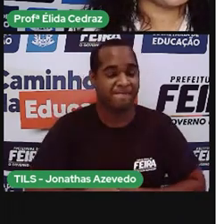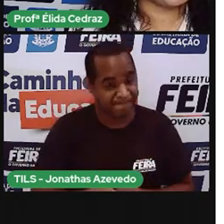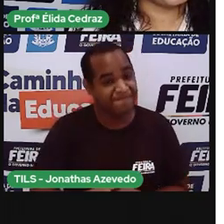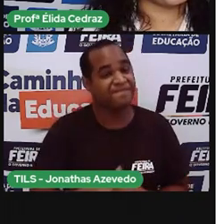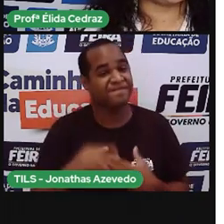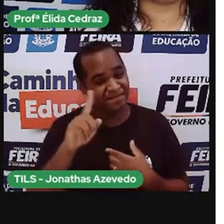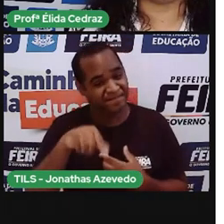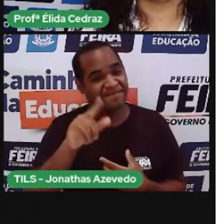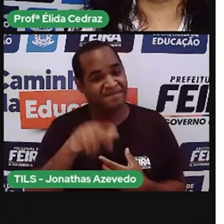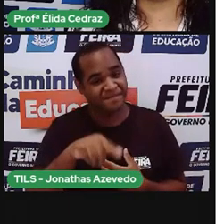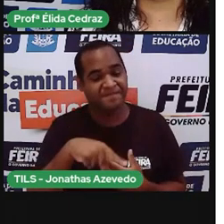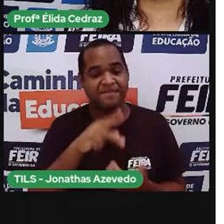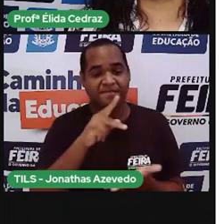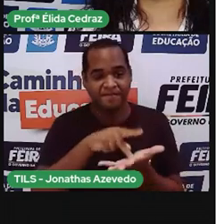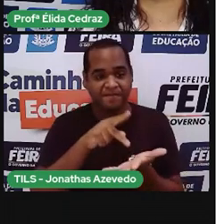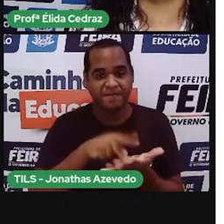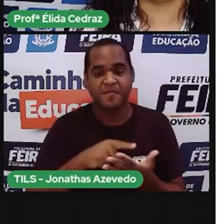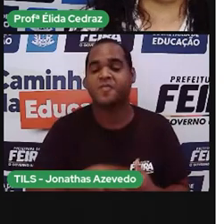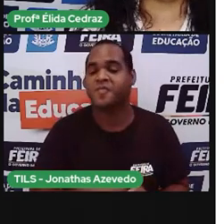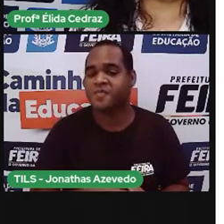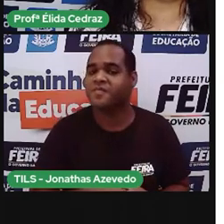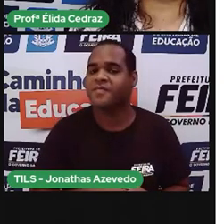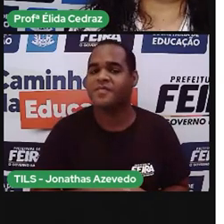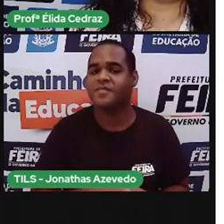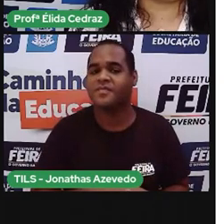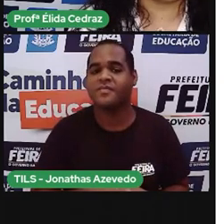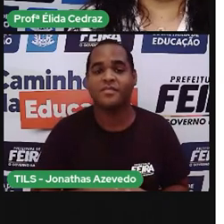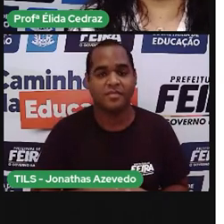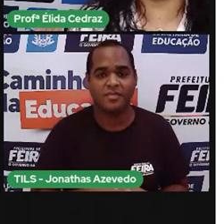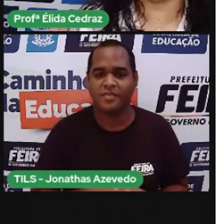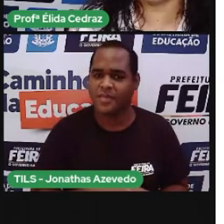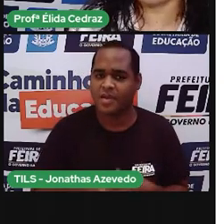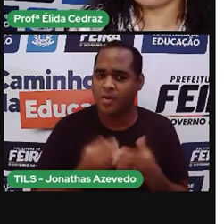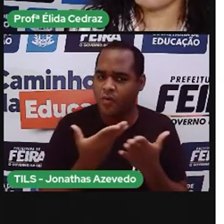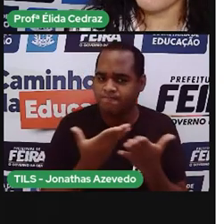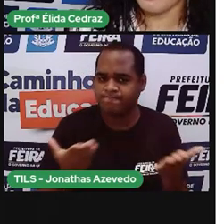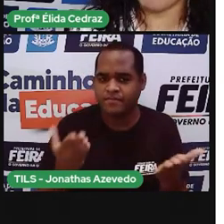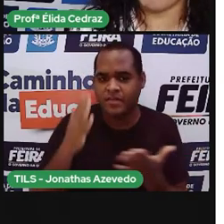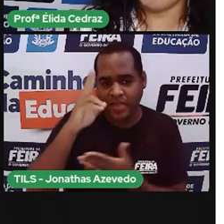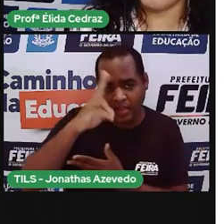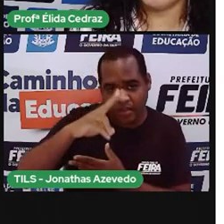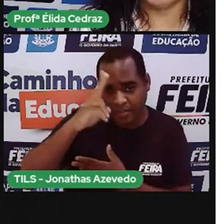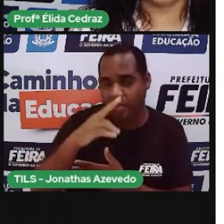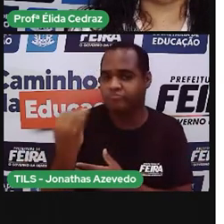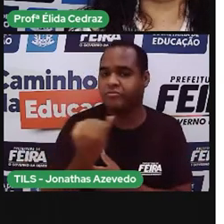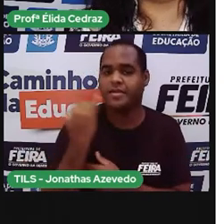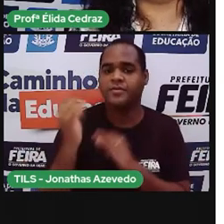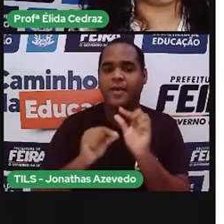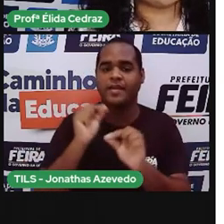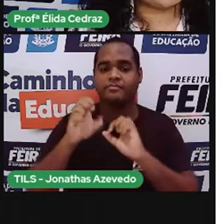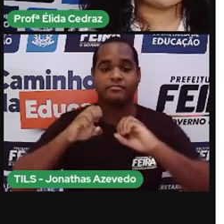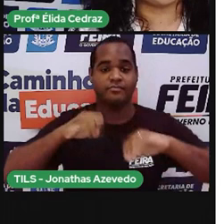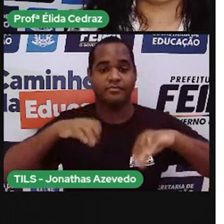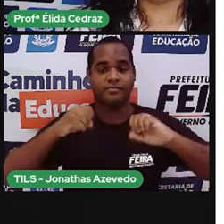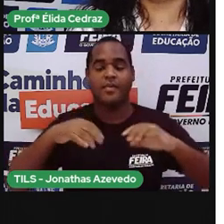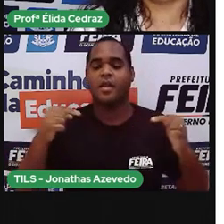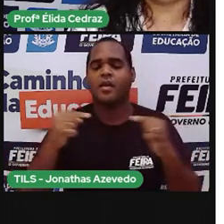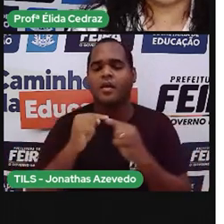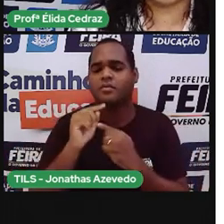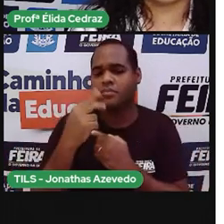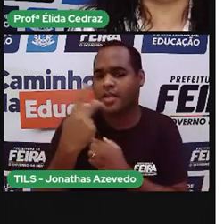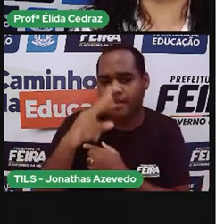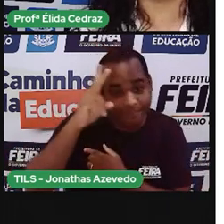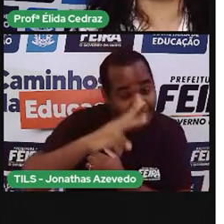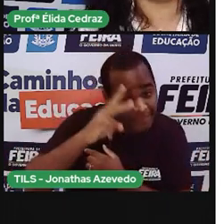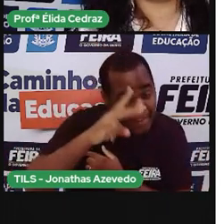esse aí e vamos recordar a nossa última aula lembra o